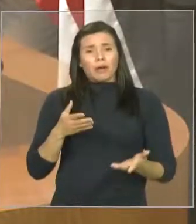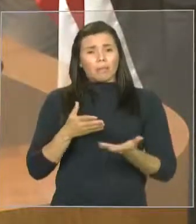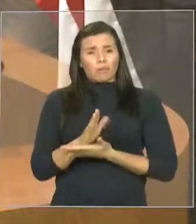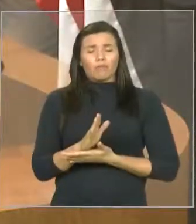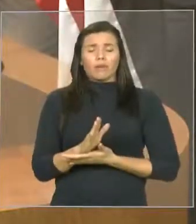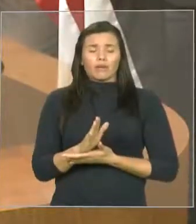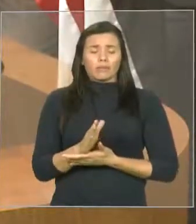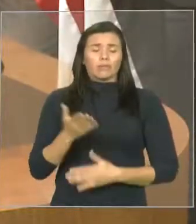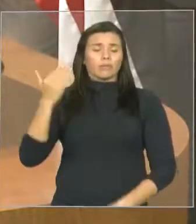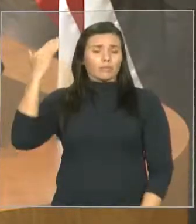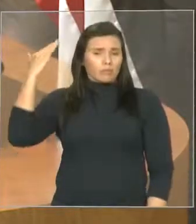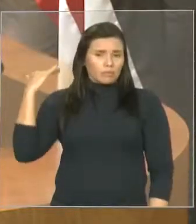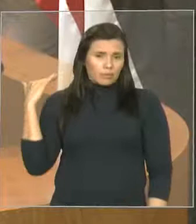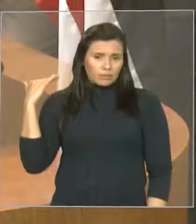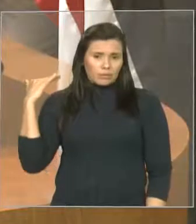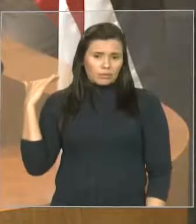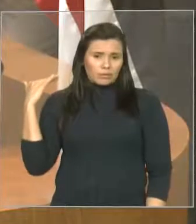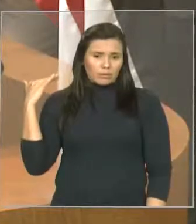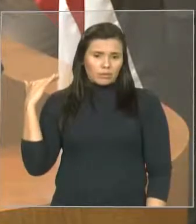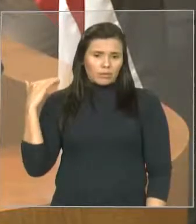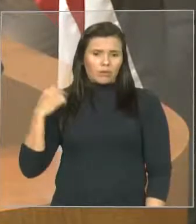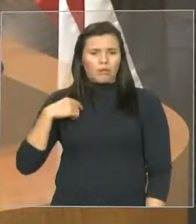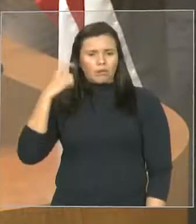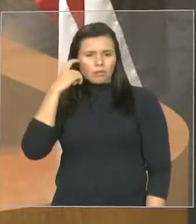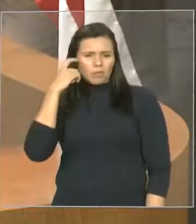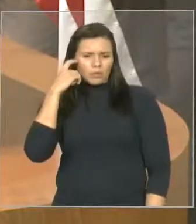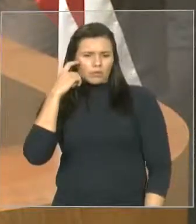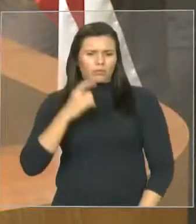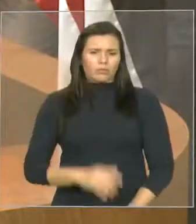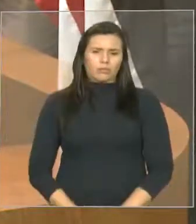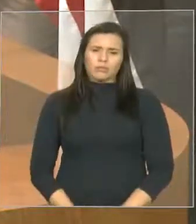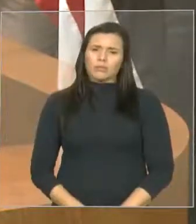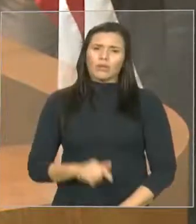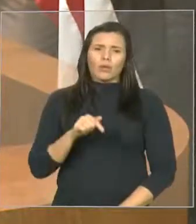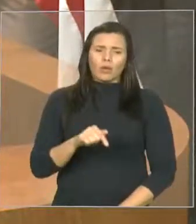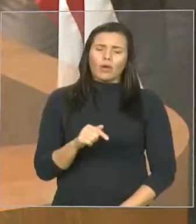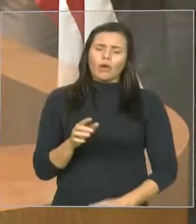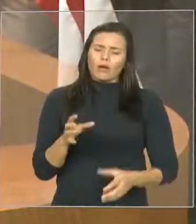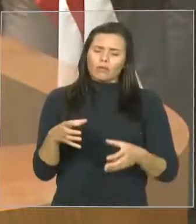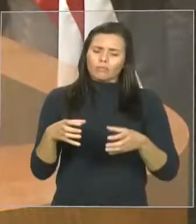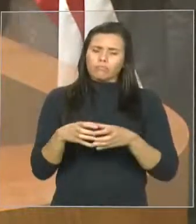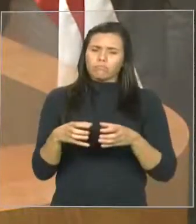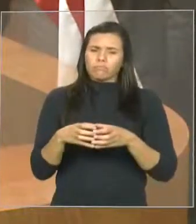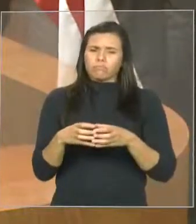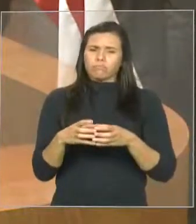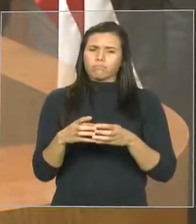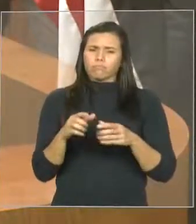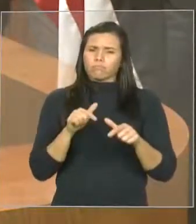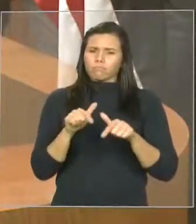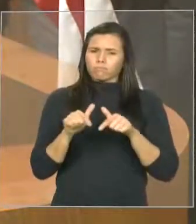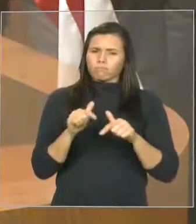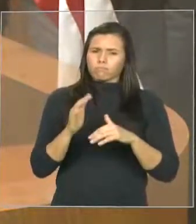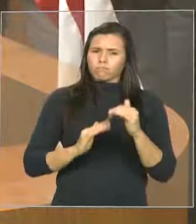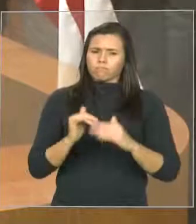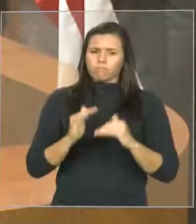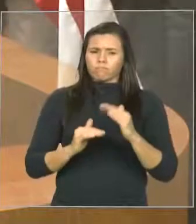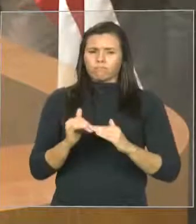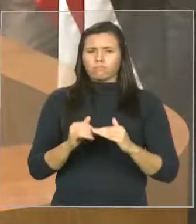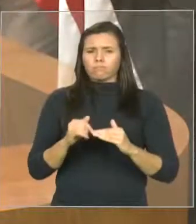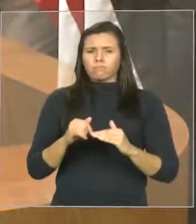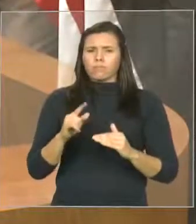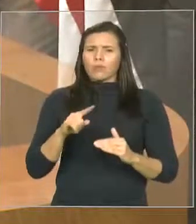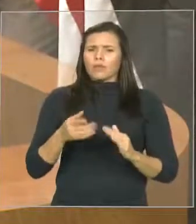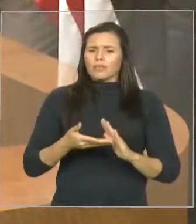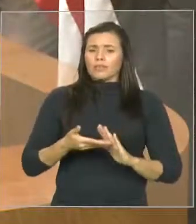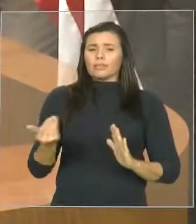estaria no IPREV de acordo com a vontade do chefe do Poder Executivo. Mas